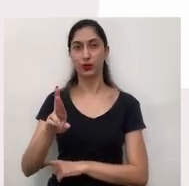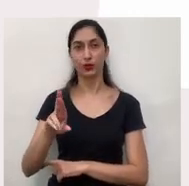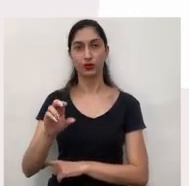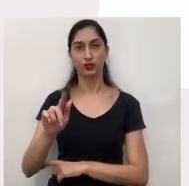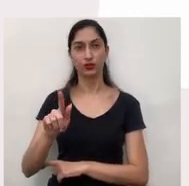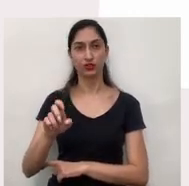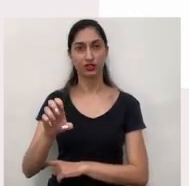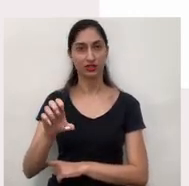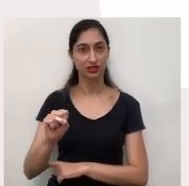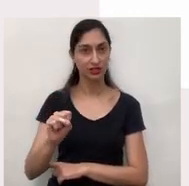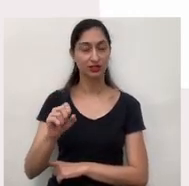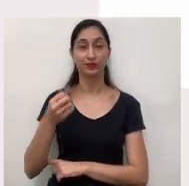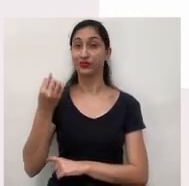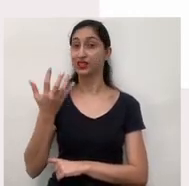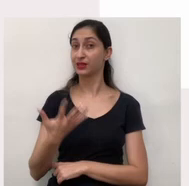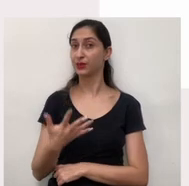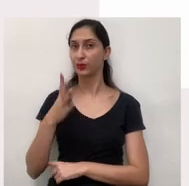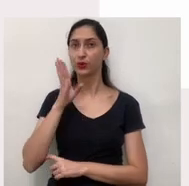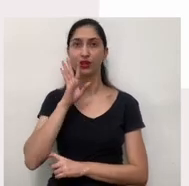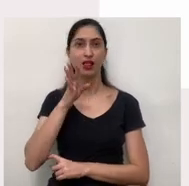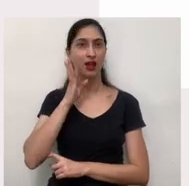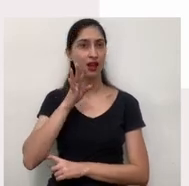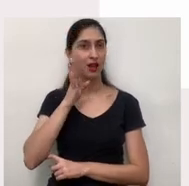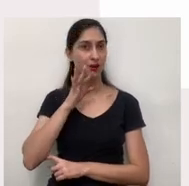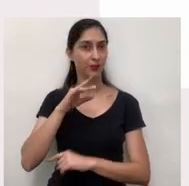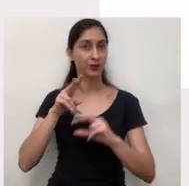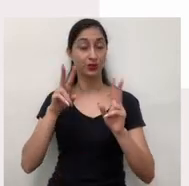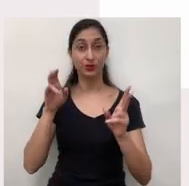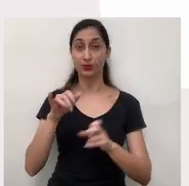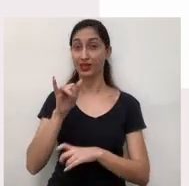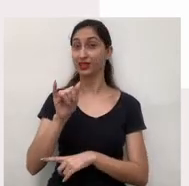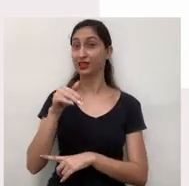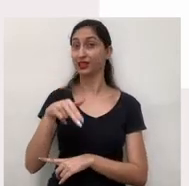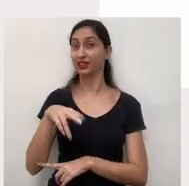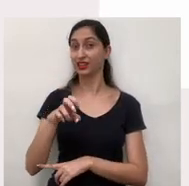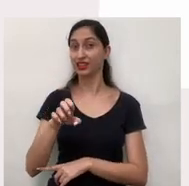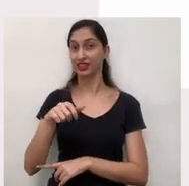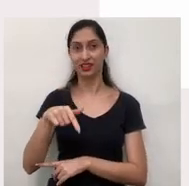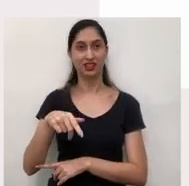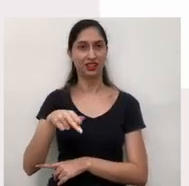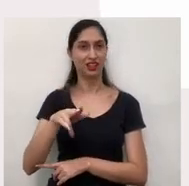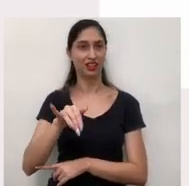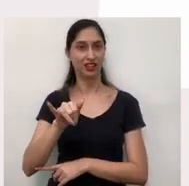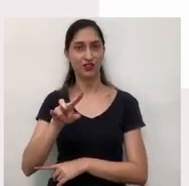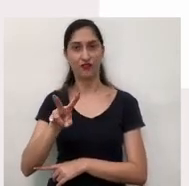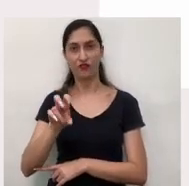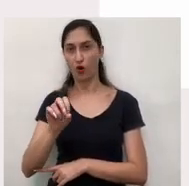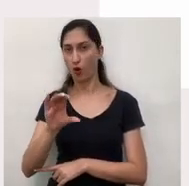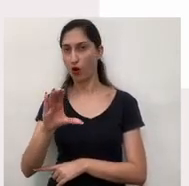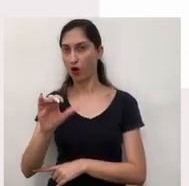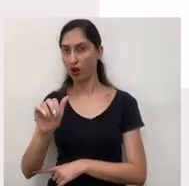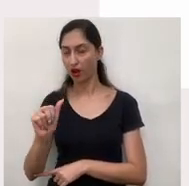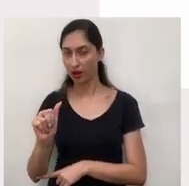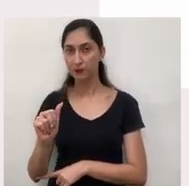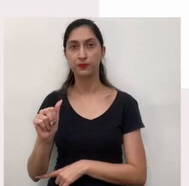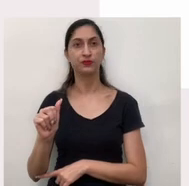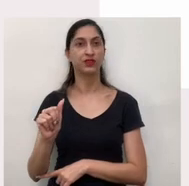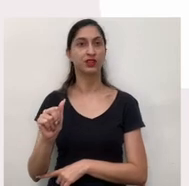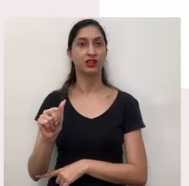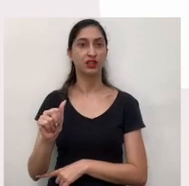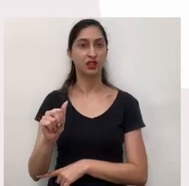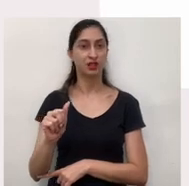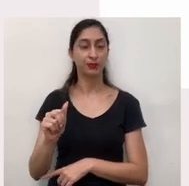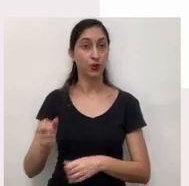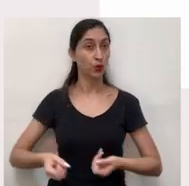traz uma definição muito legal, assim, que ela diz de uma inequívoca dimensão poética, né, desses trabalhos de arte popular. Assim,